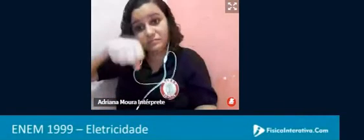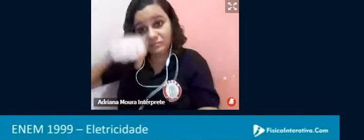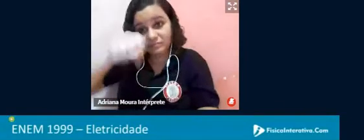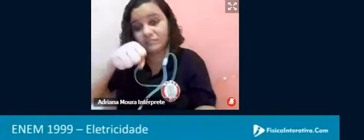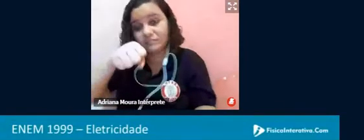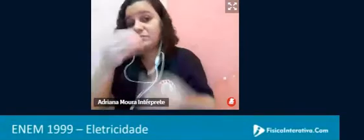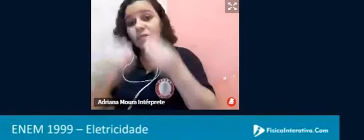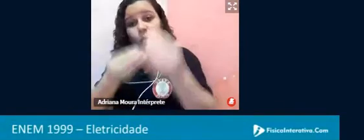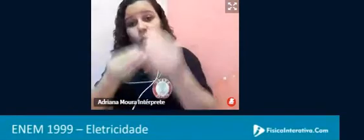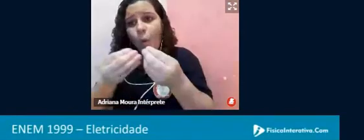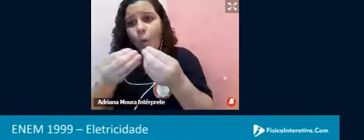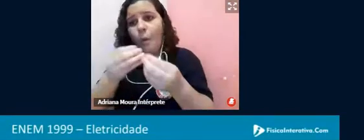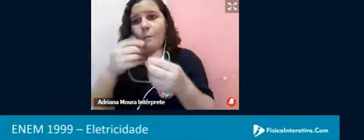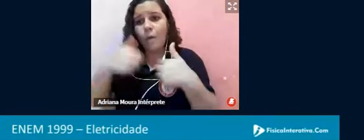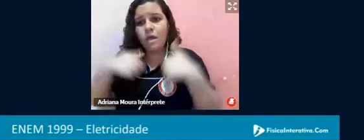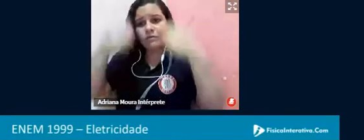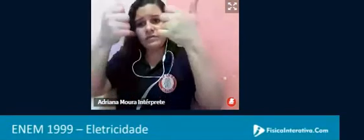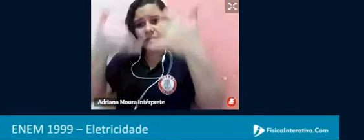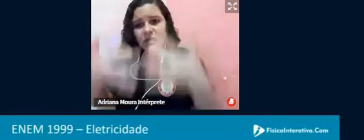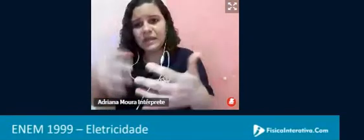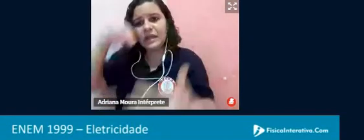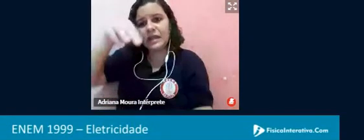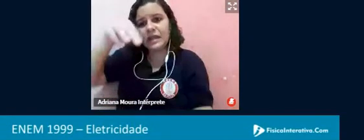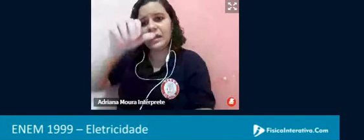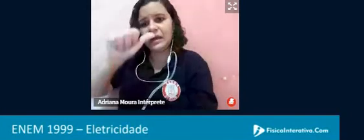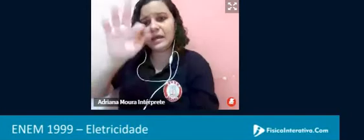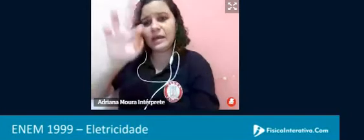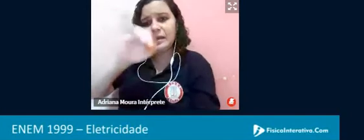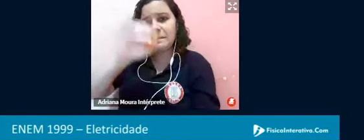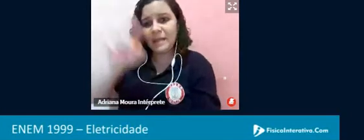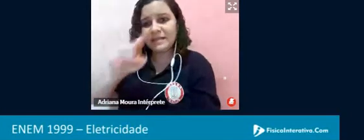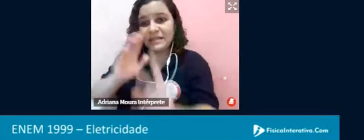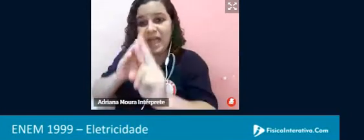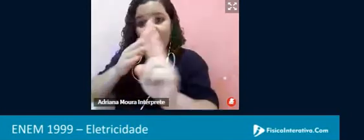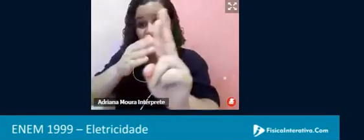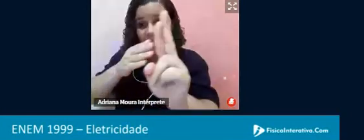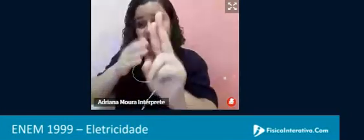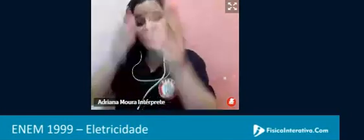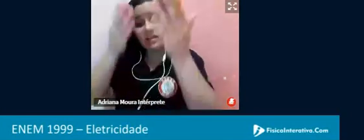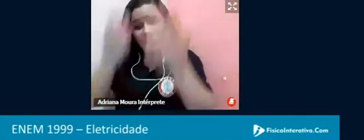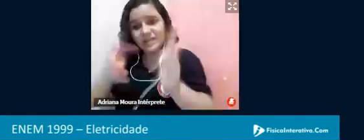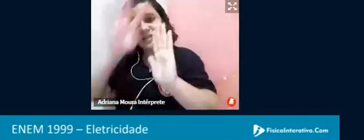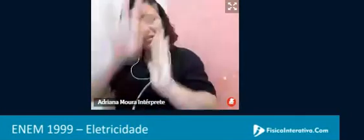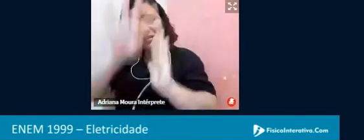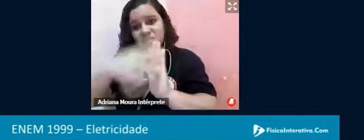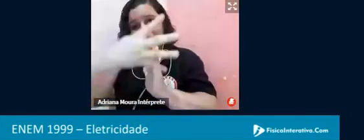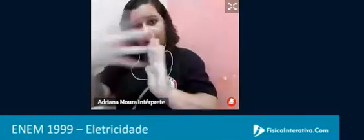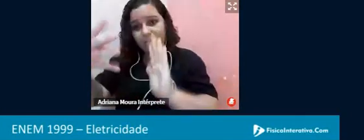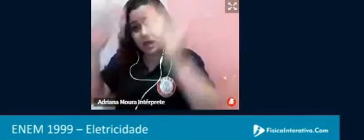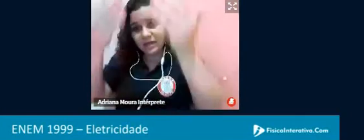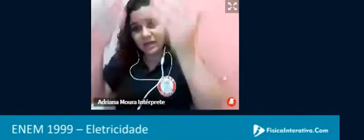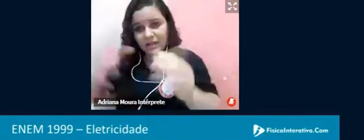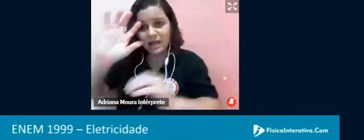que, basicamente, o que eu falei sobre matriz de referência é o que está aqui. Aqui, ele te dá uma tabela de lâmpadas, e a partir